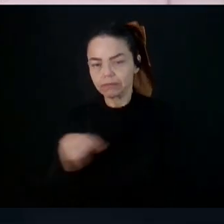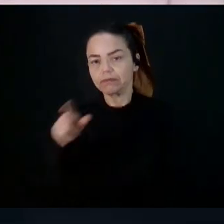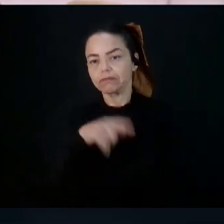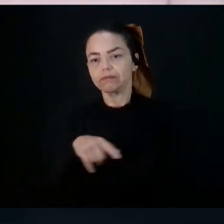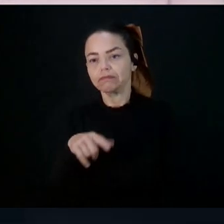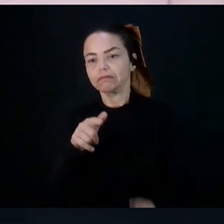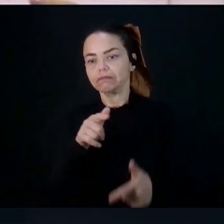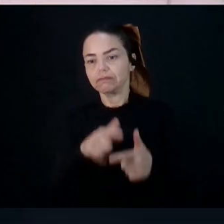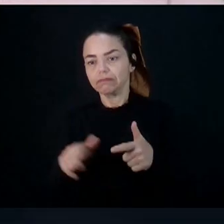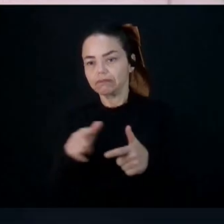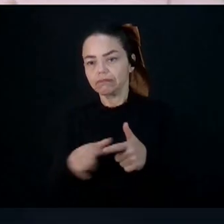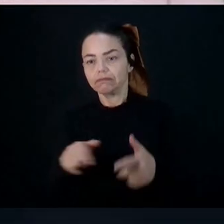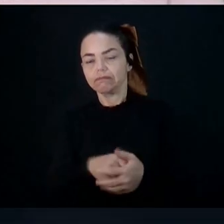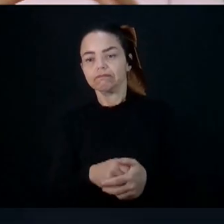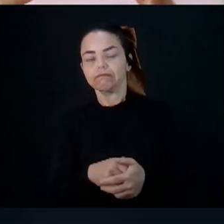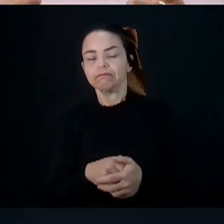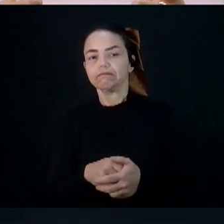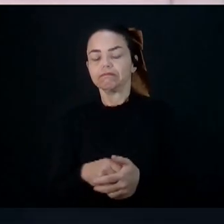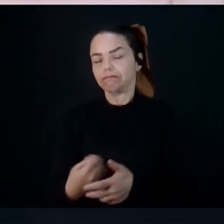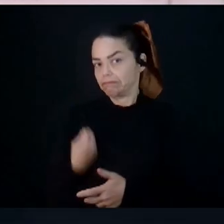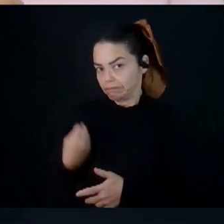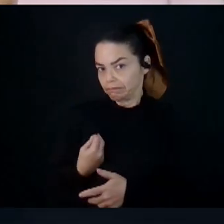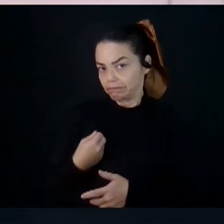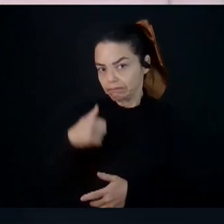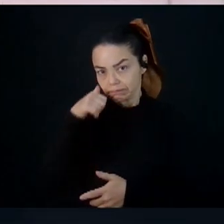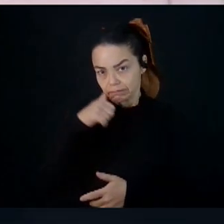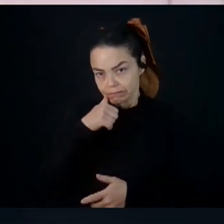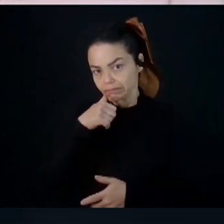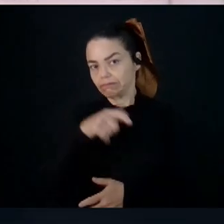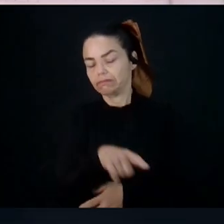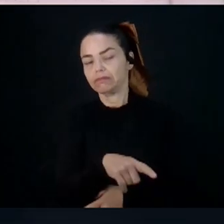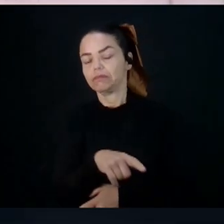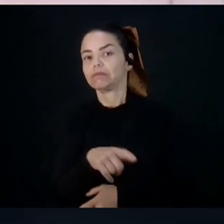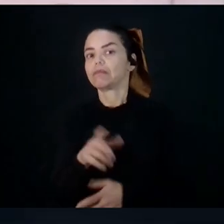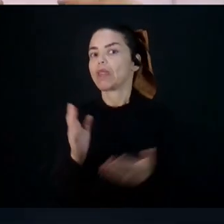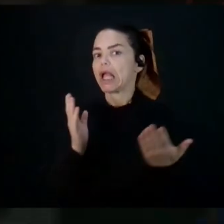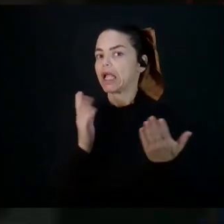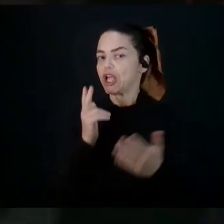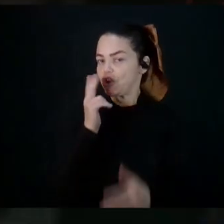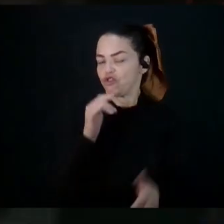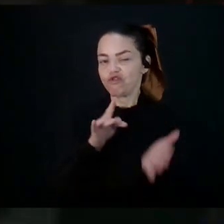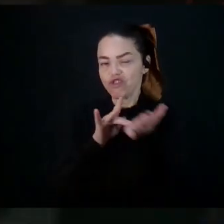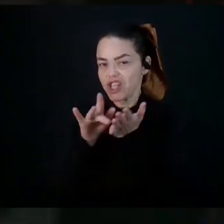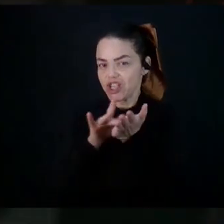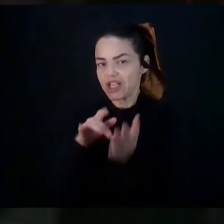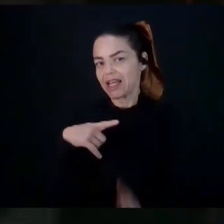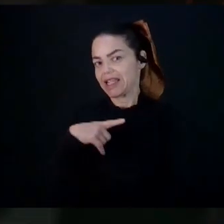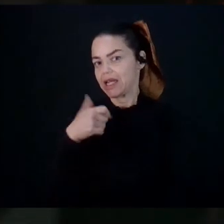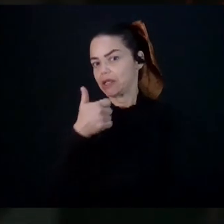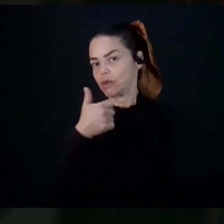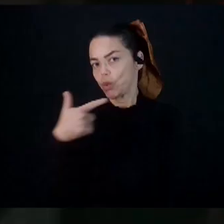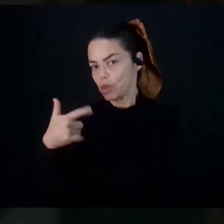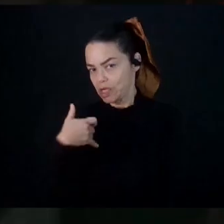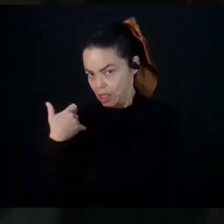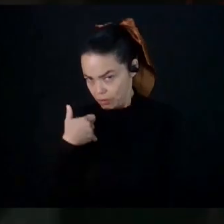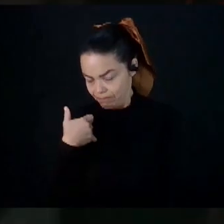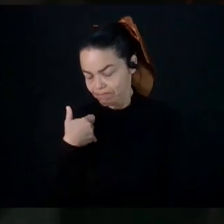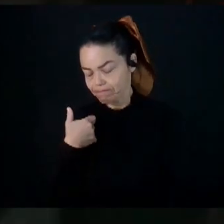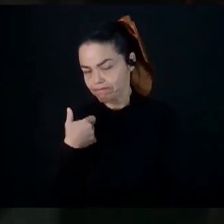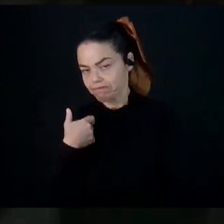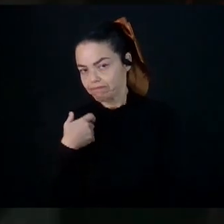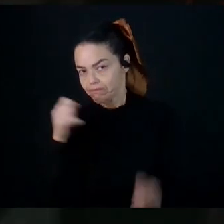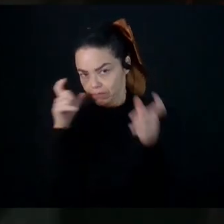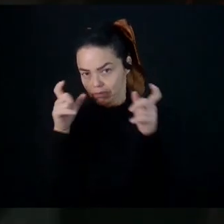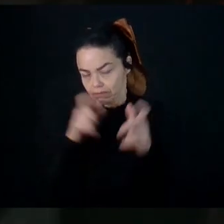situação, esse caso vivido por essa mulher, por essa família, o que a gente pode acender o alerta referente